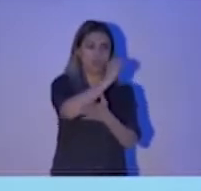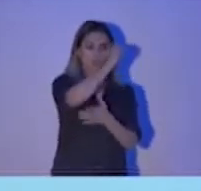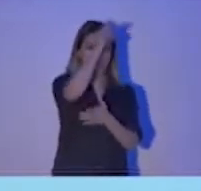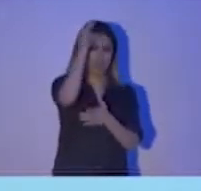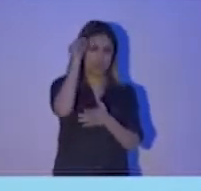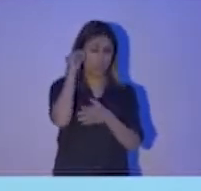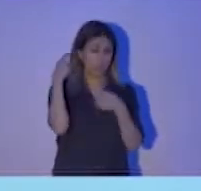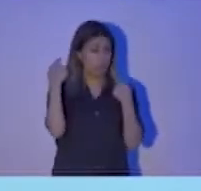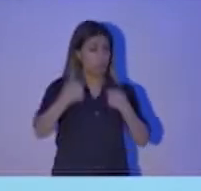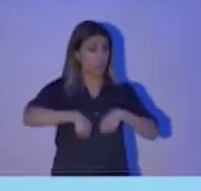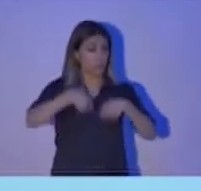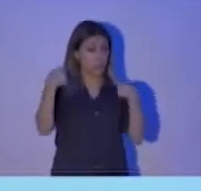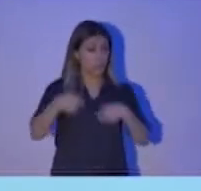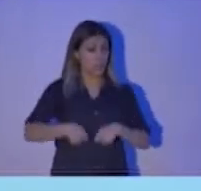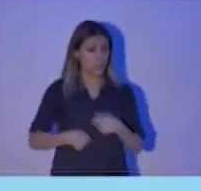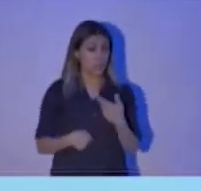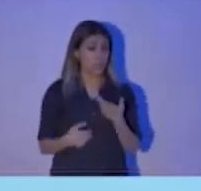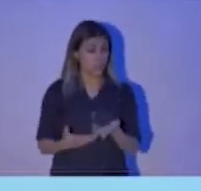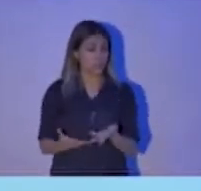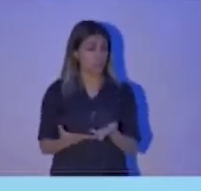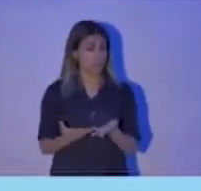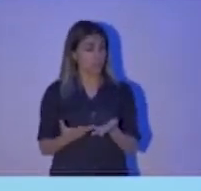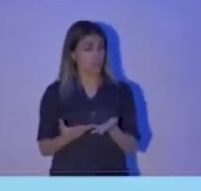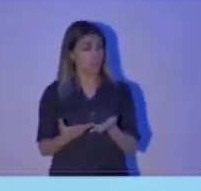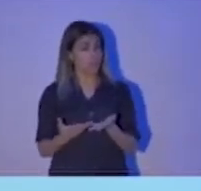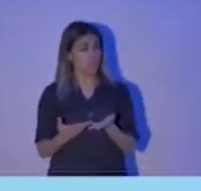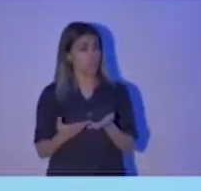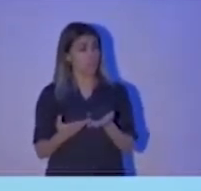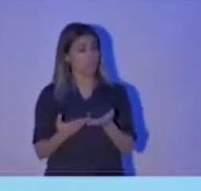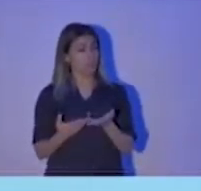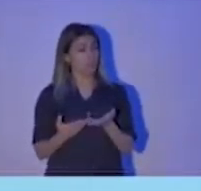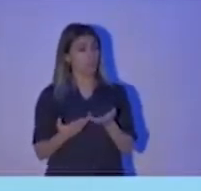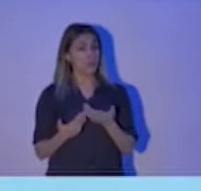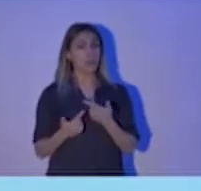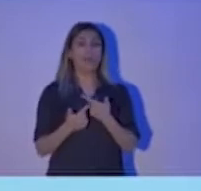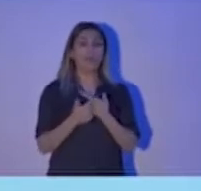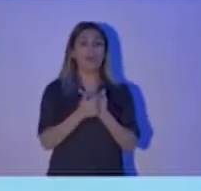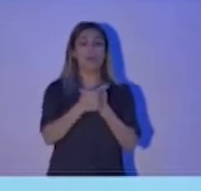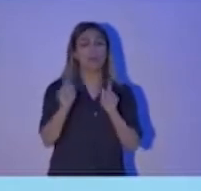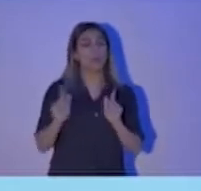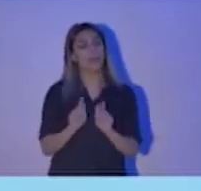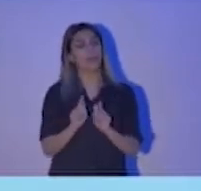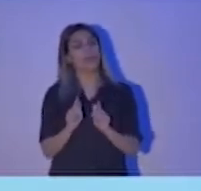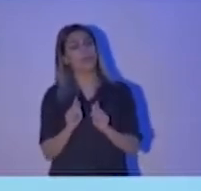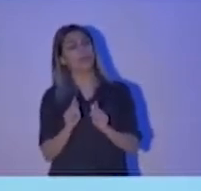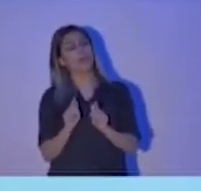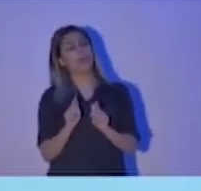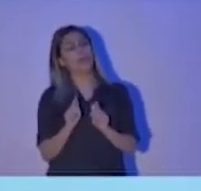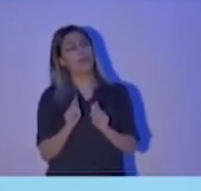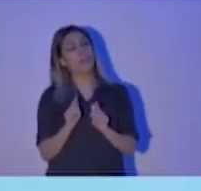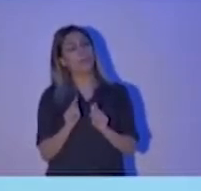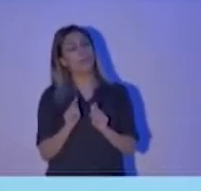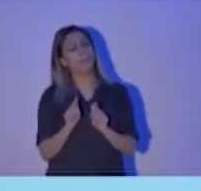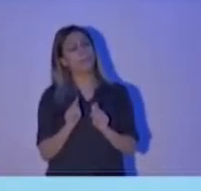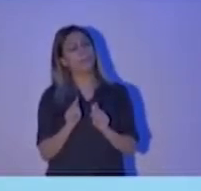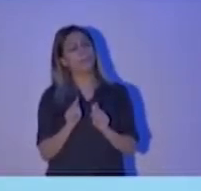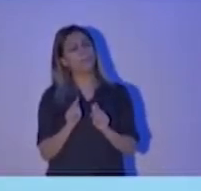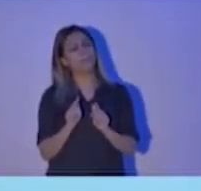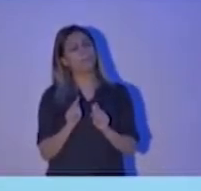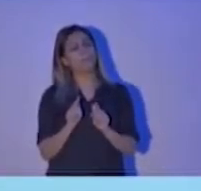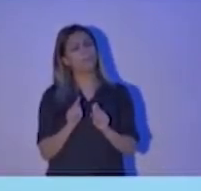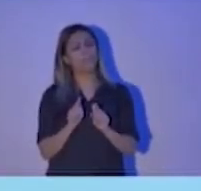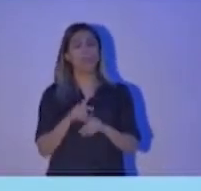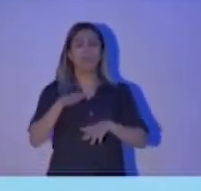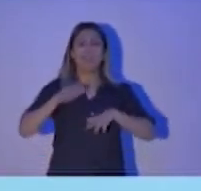o agente nessa relação, quem não tem a quem passar, né? A União, ela às vezes outorga ao